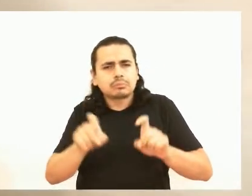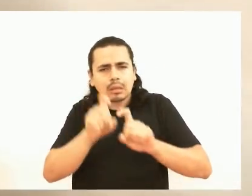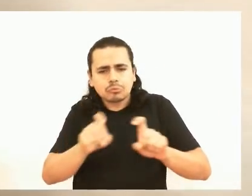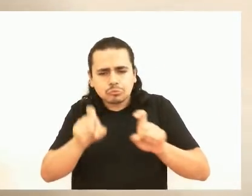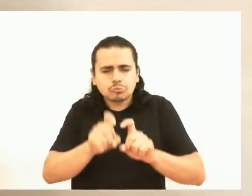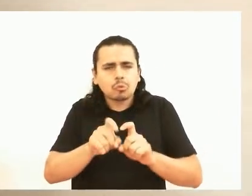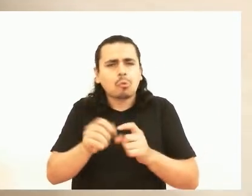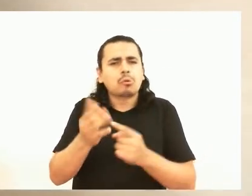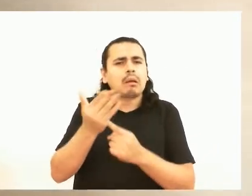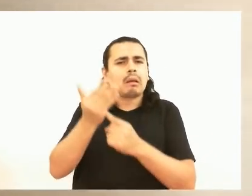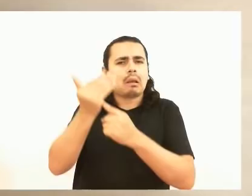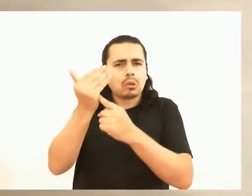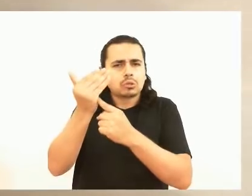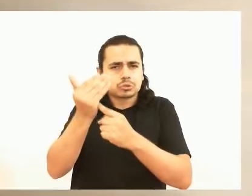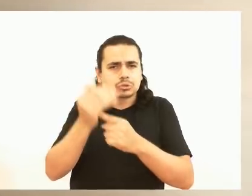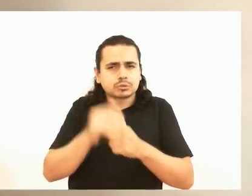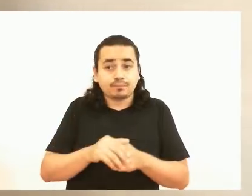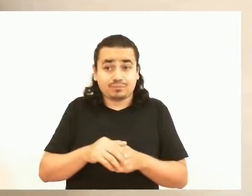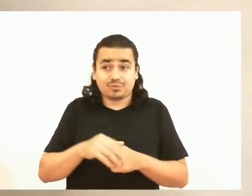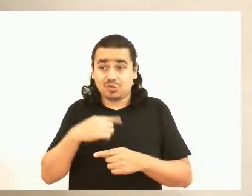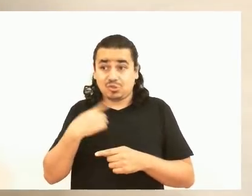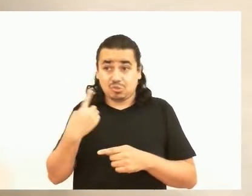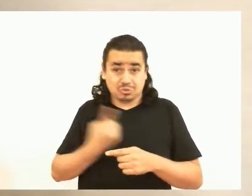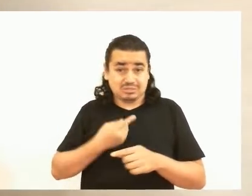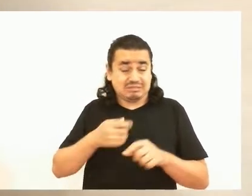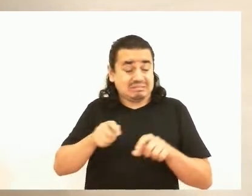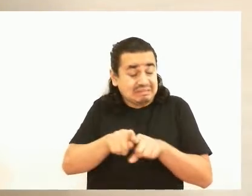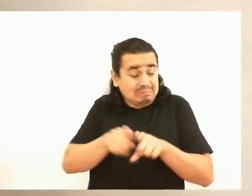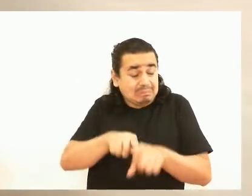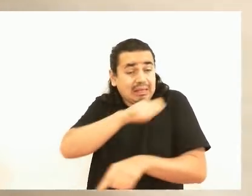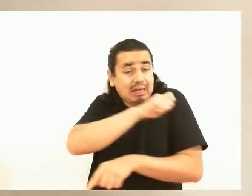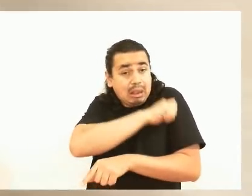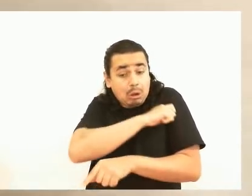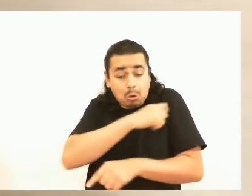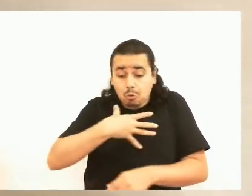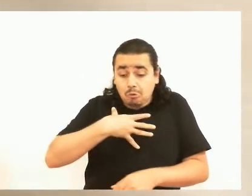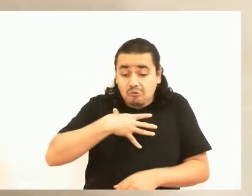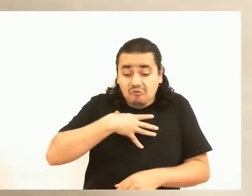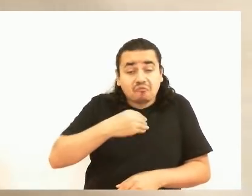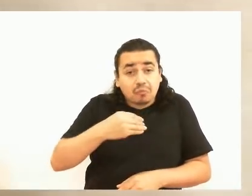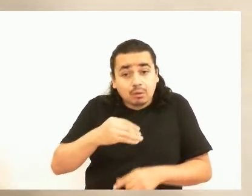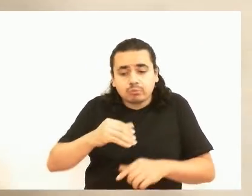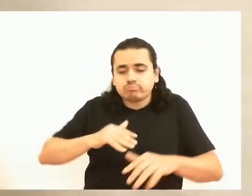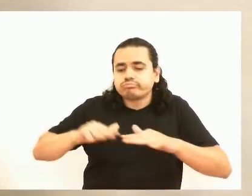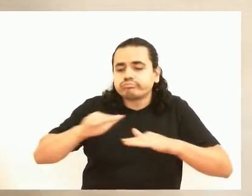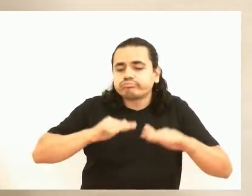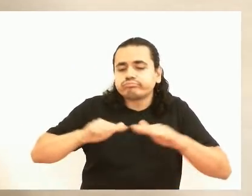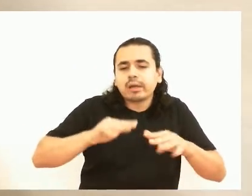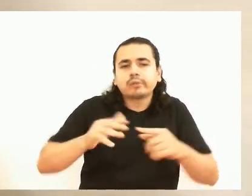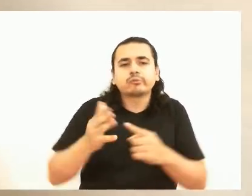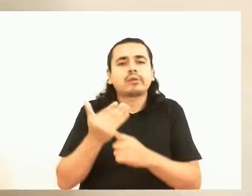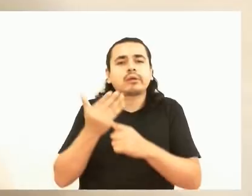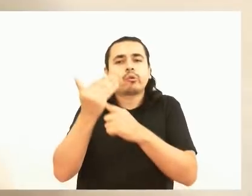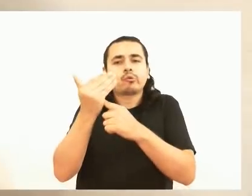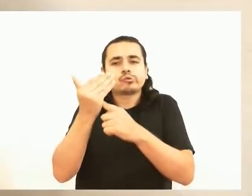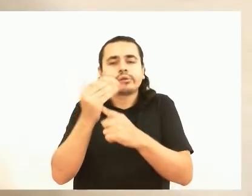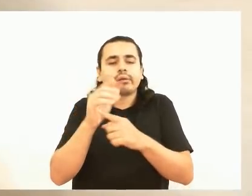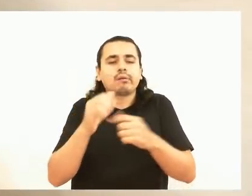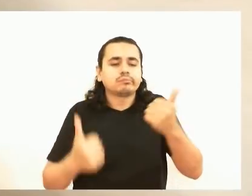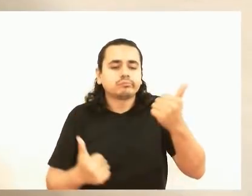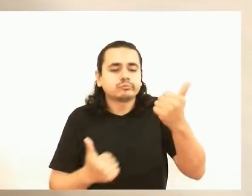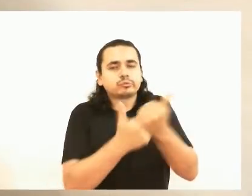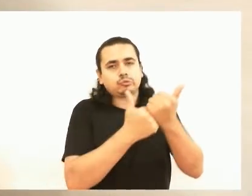gente o que eu digo inclusive os nossos alunos nossos filhos esse movimento todo supre o